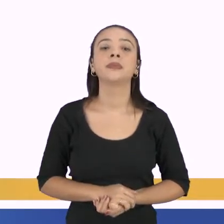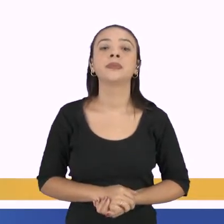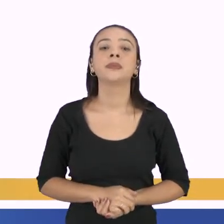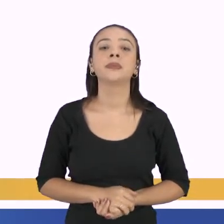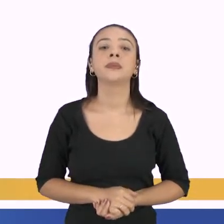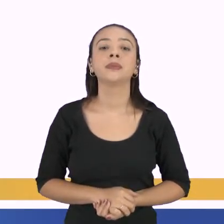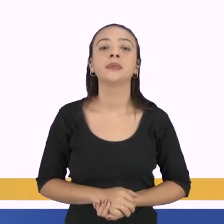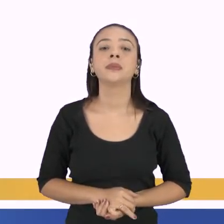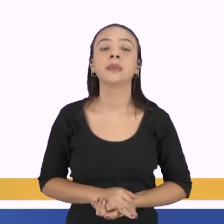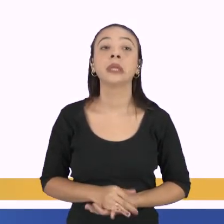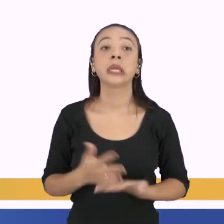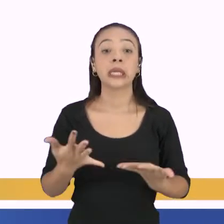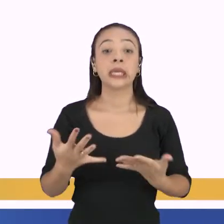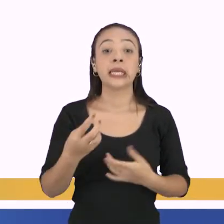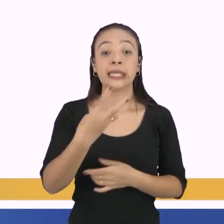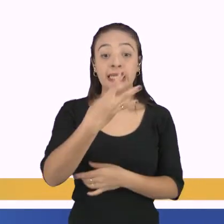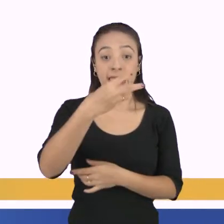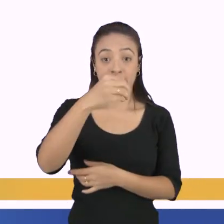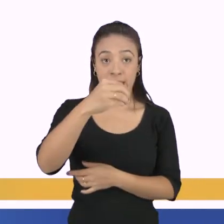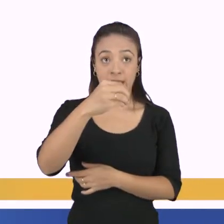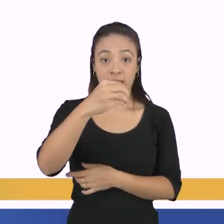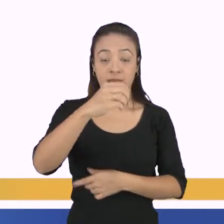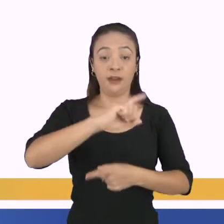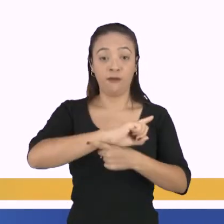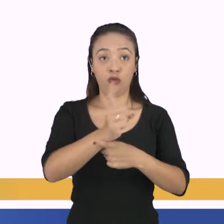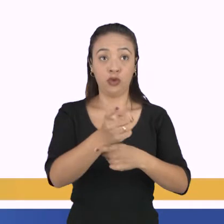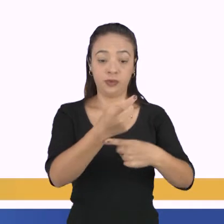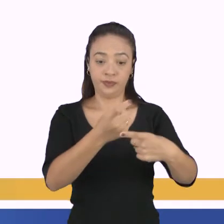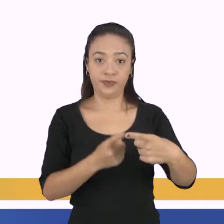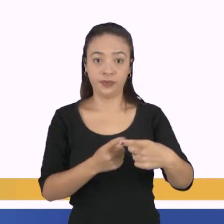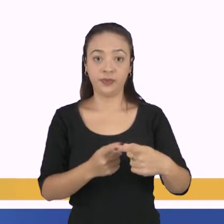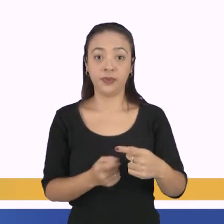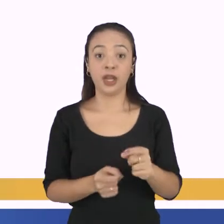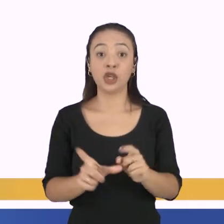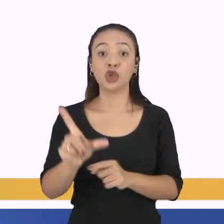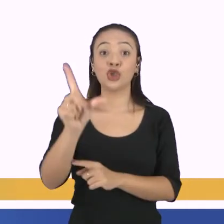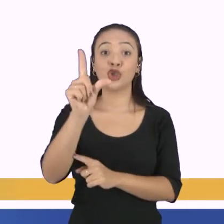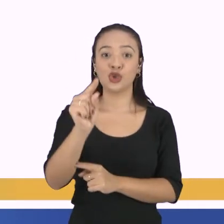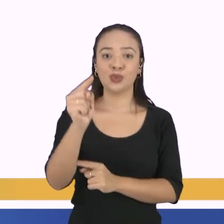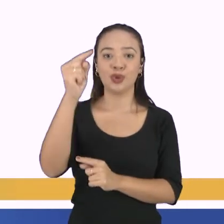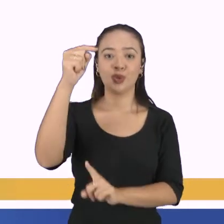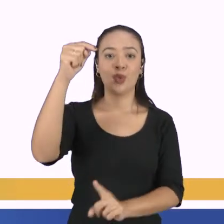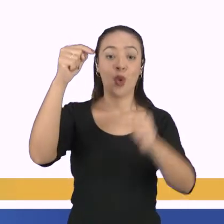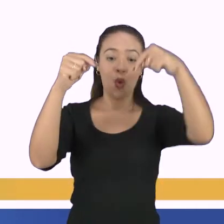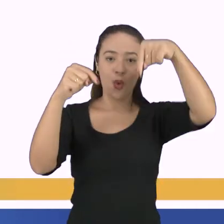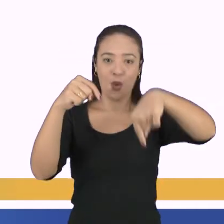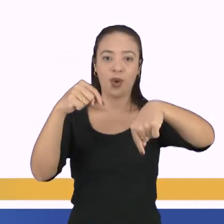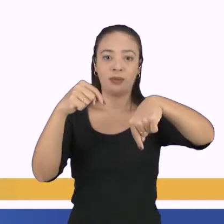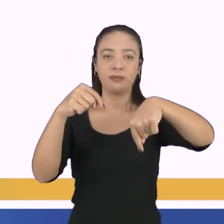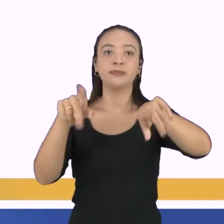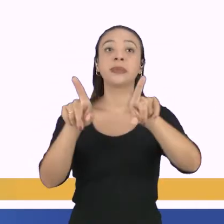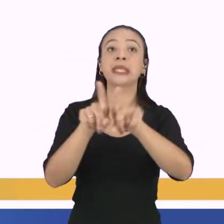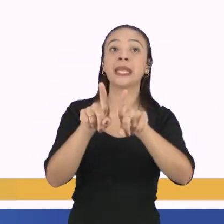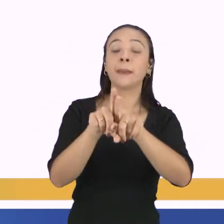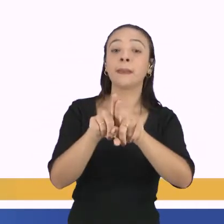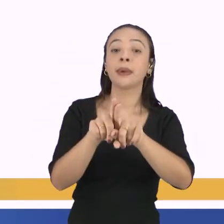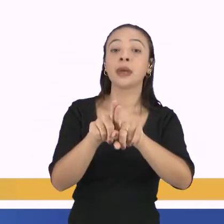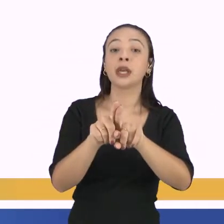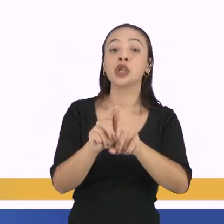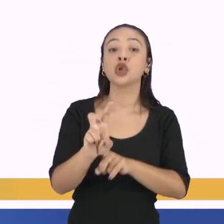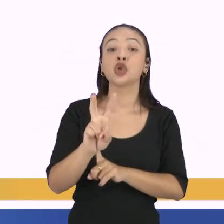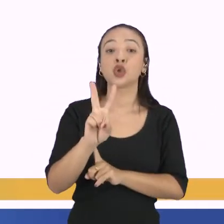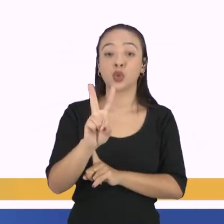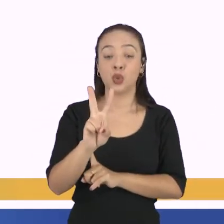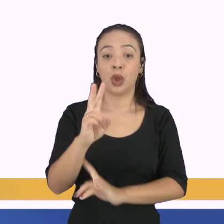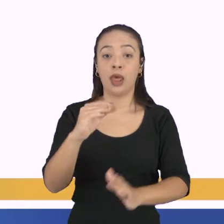que de 30 para x, né, vai diminuir a velocidade. E de 2 para